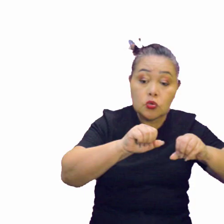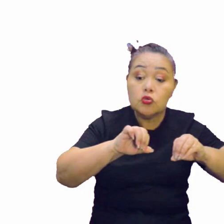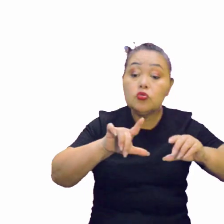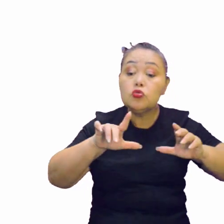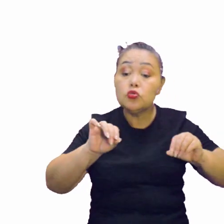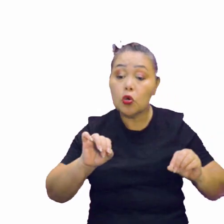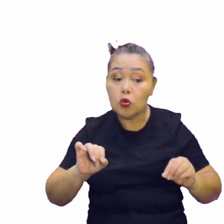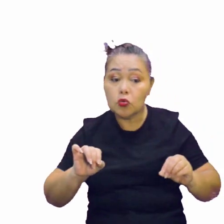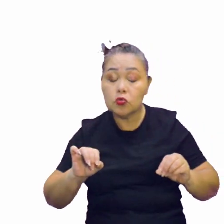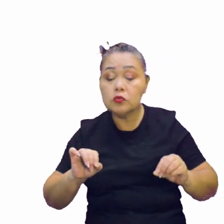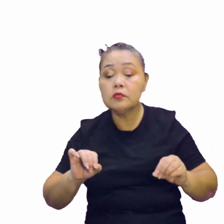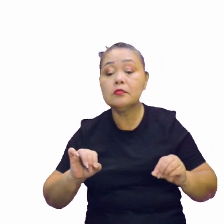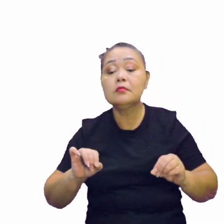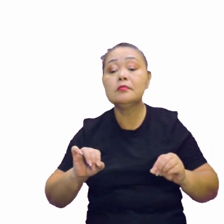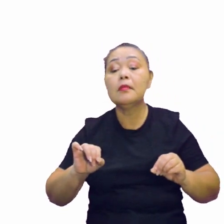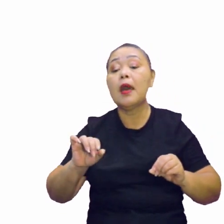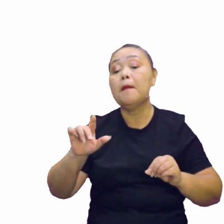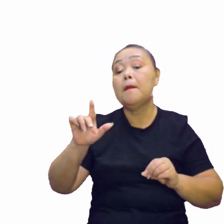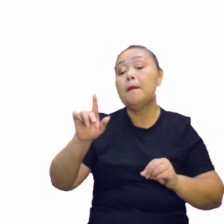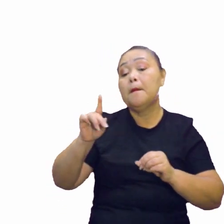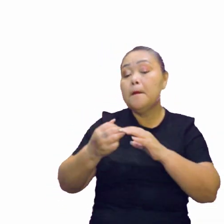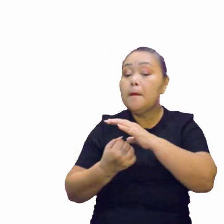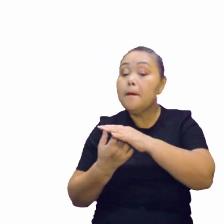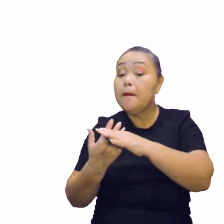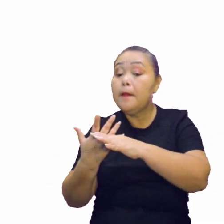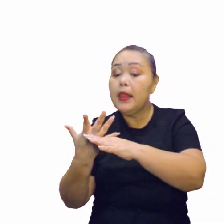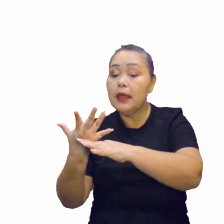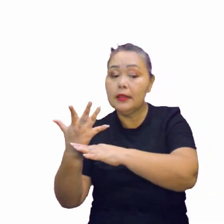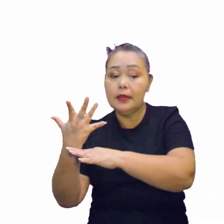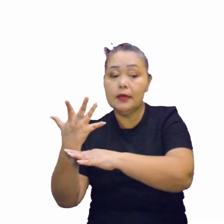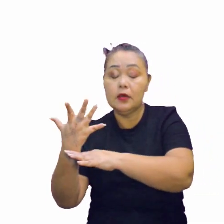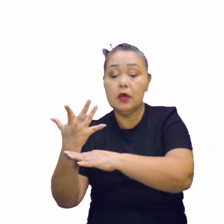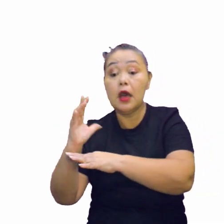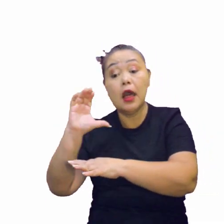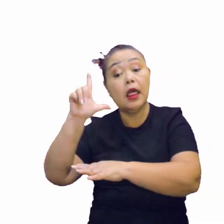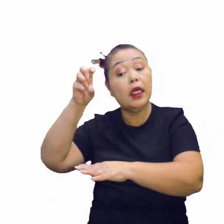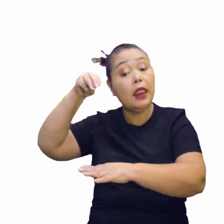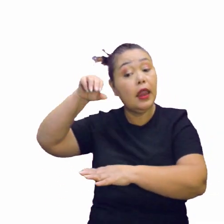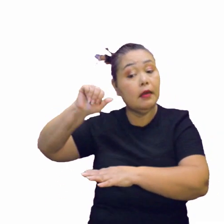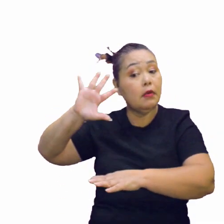solo, planta, clima e